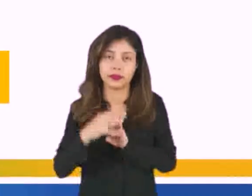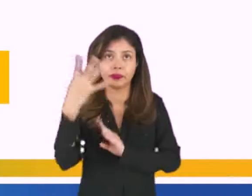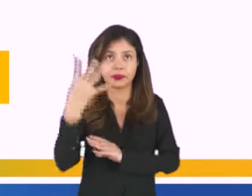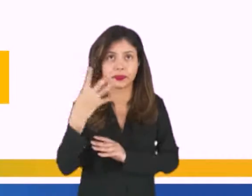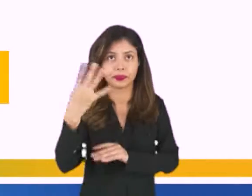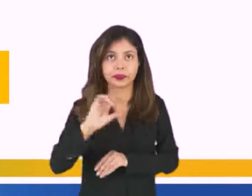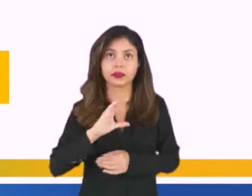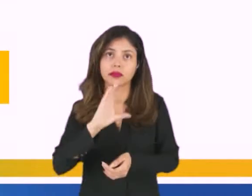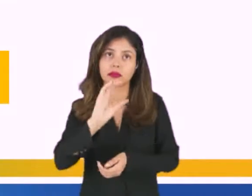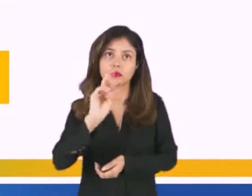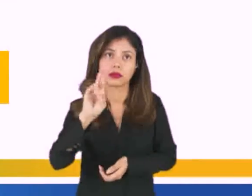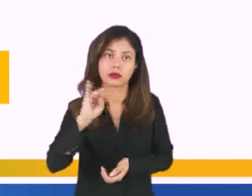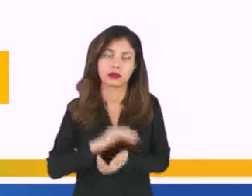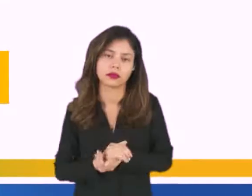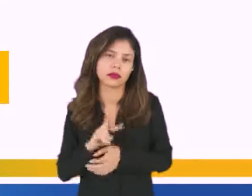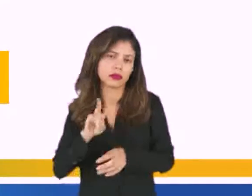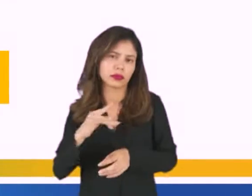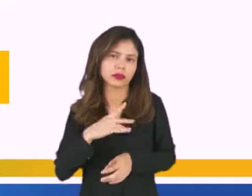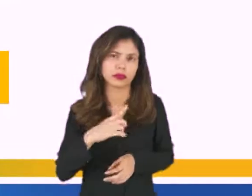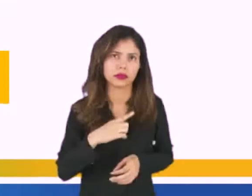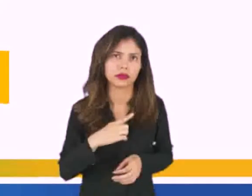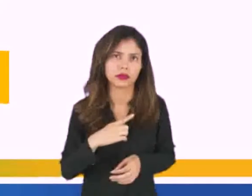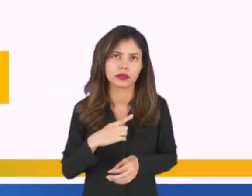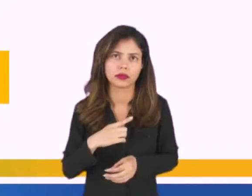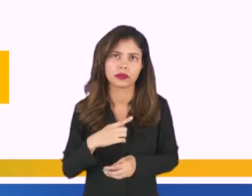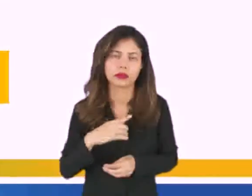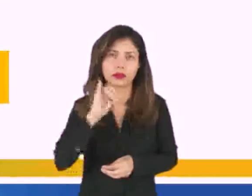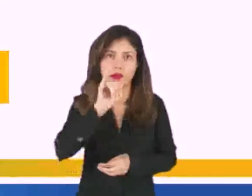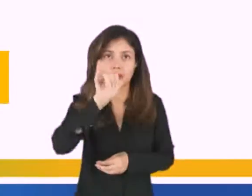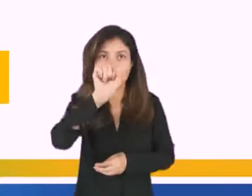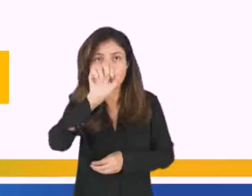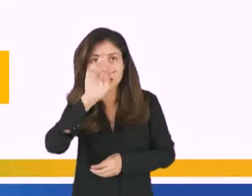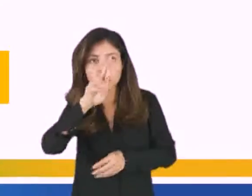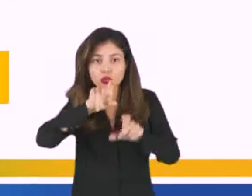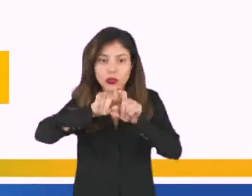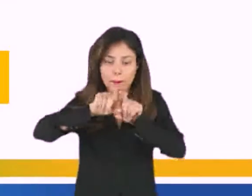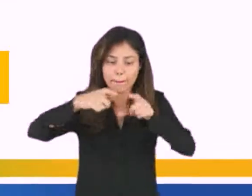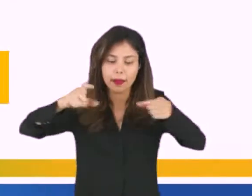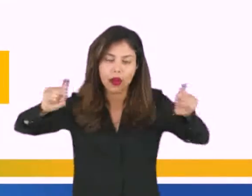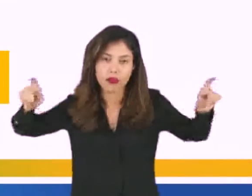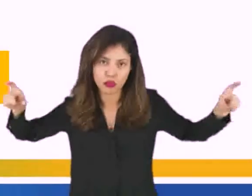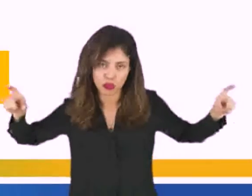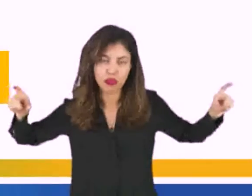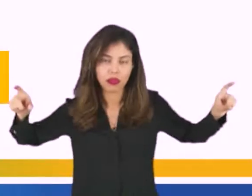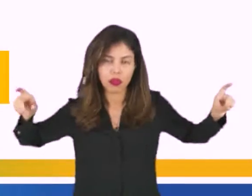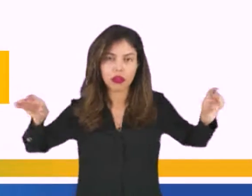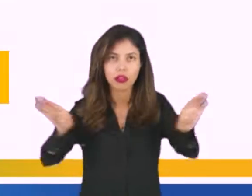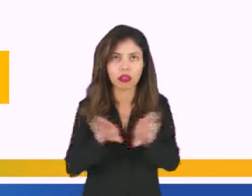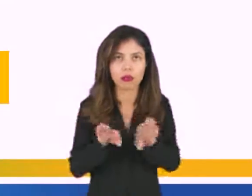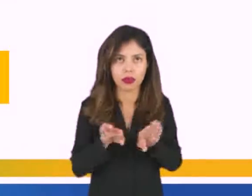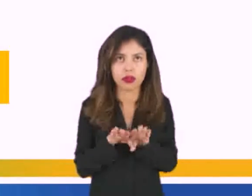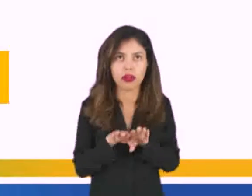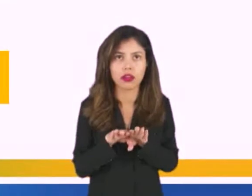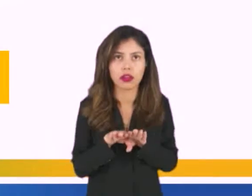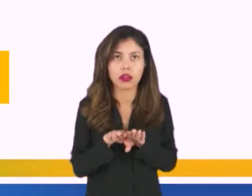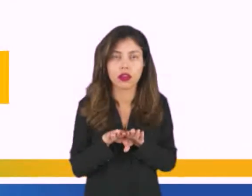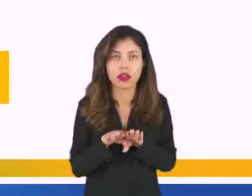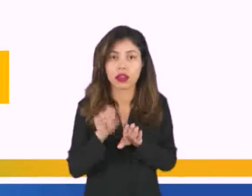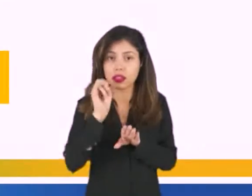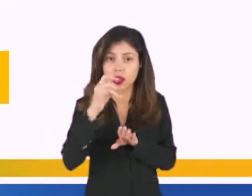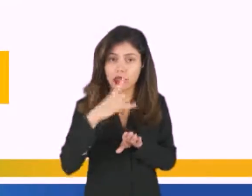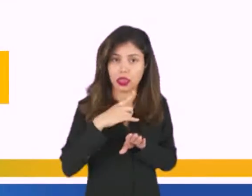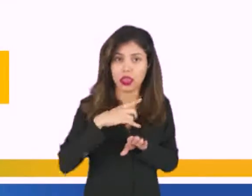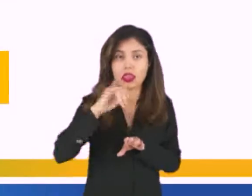água. Isso vai depender muito, gente, do encadeamento, do tamanho da cadeia orgânica, se existe ou